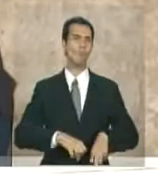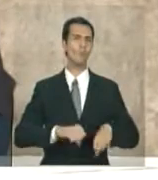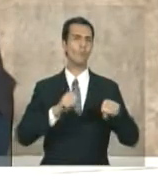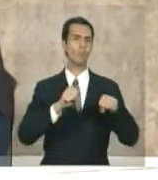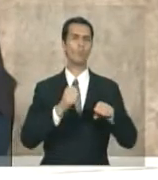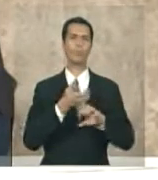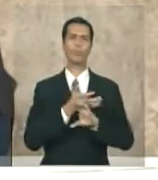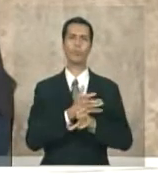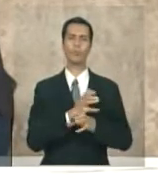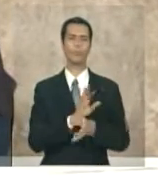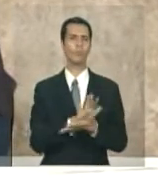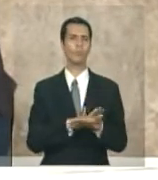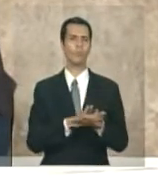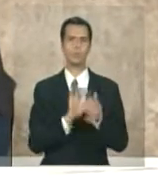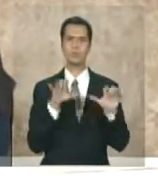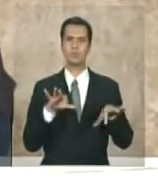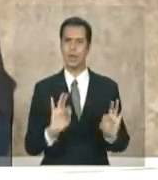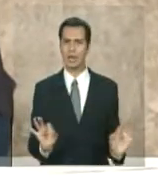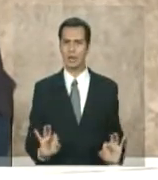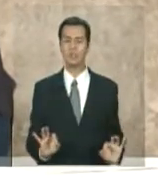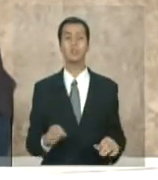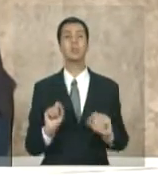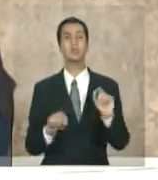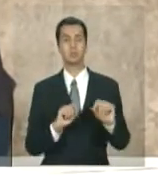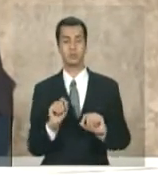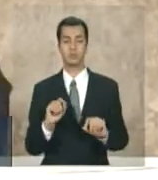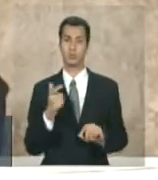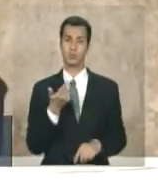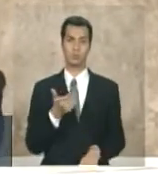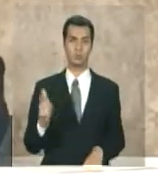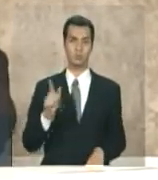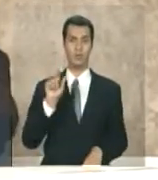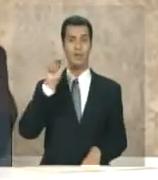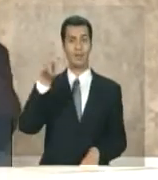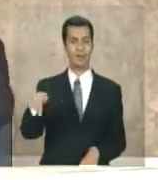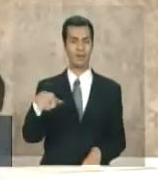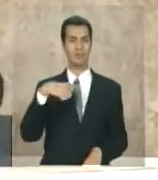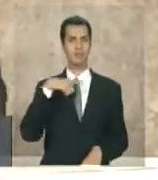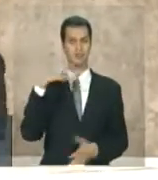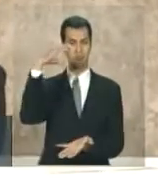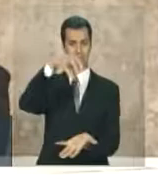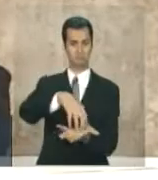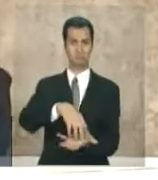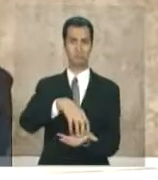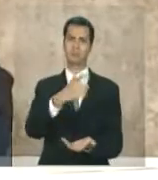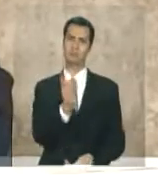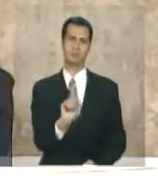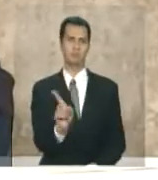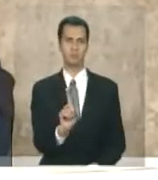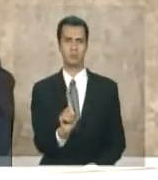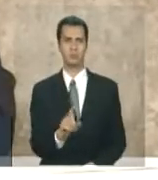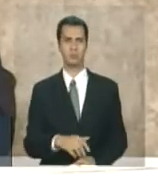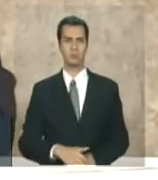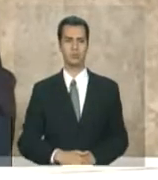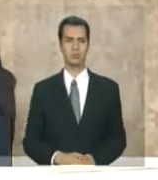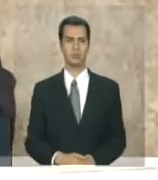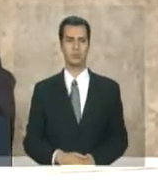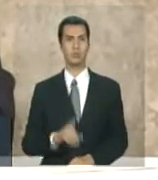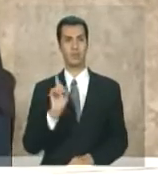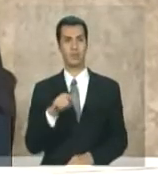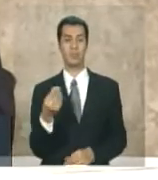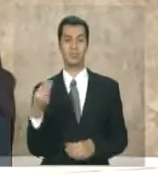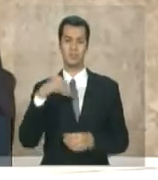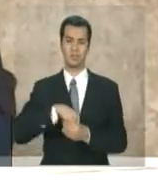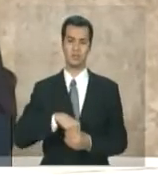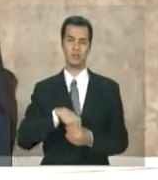em parceria com os governos dos estados, então, não tem estrutura física federal, ela é instalada na estrutura do